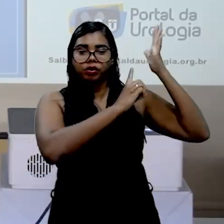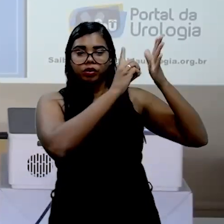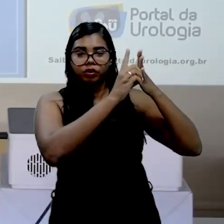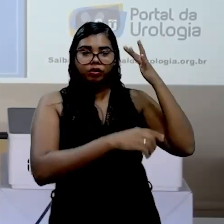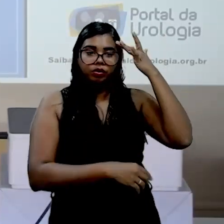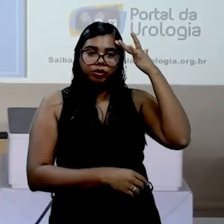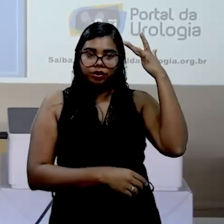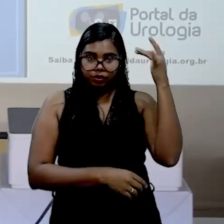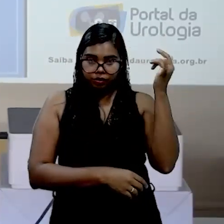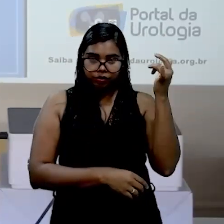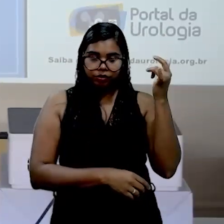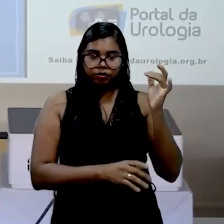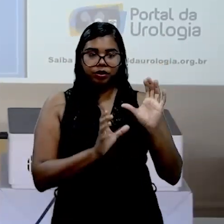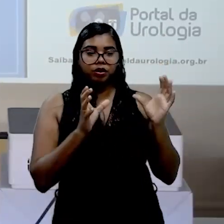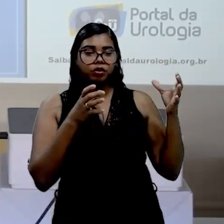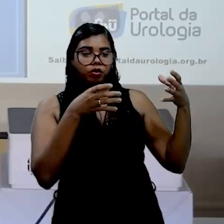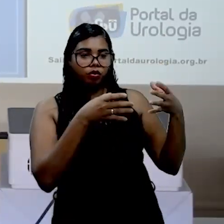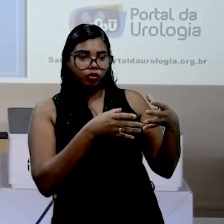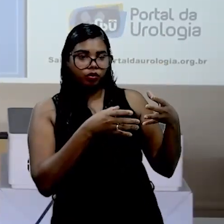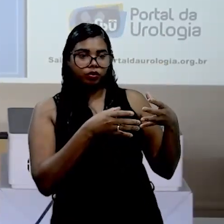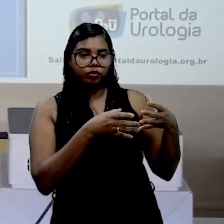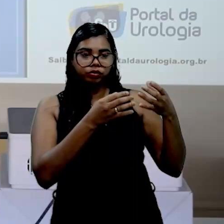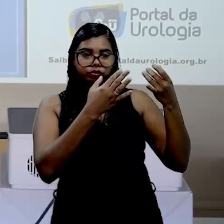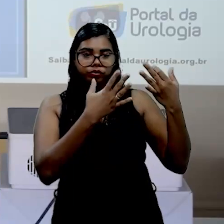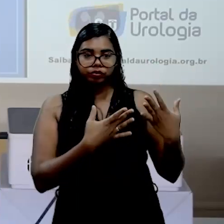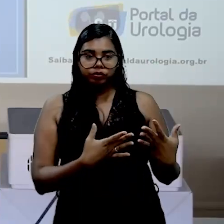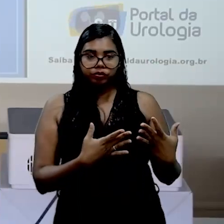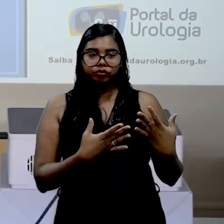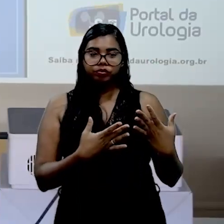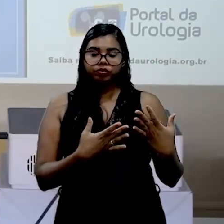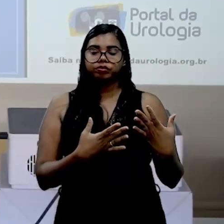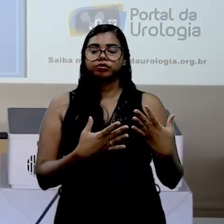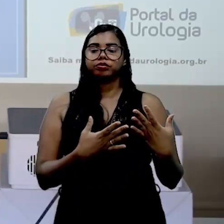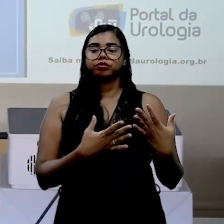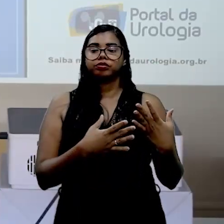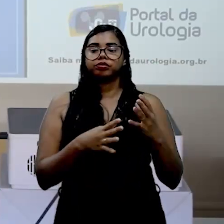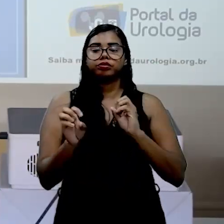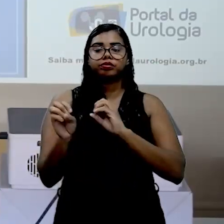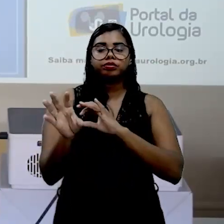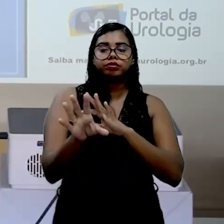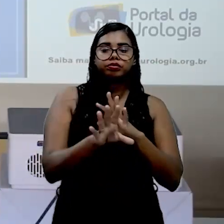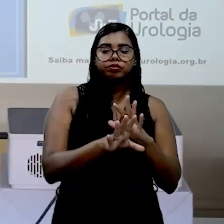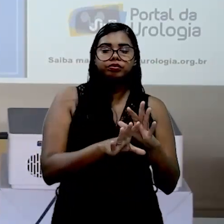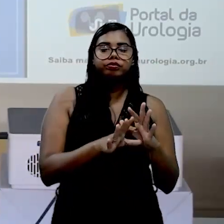Salvador. E esse tema é sempre abordado, né, e colocado à